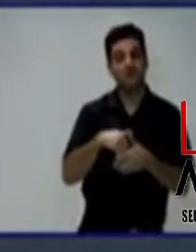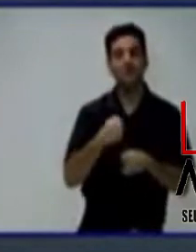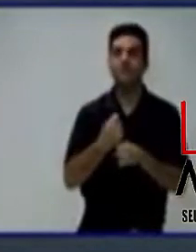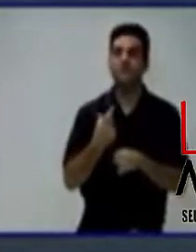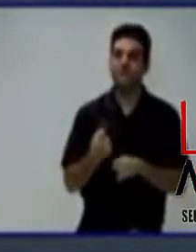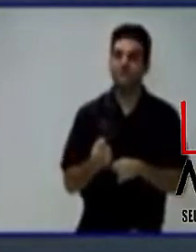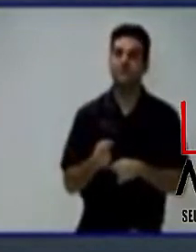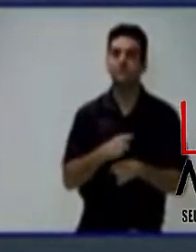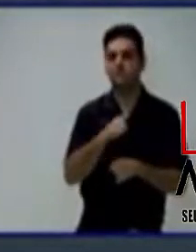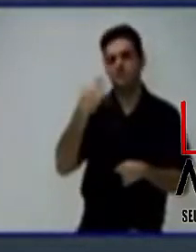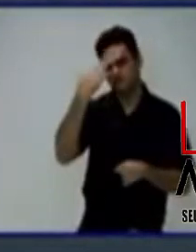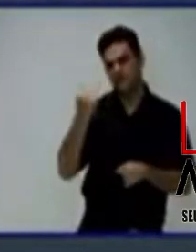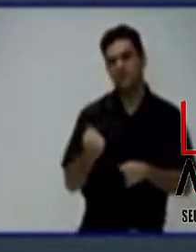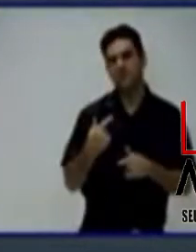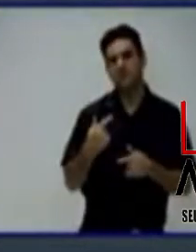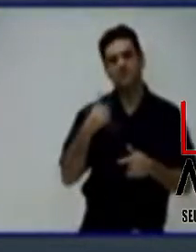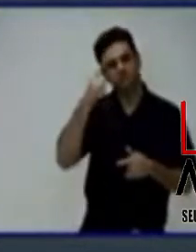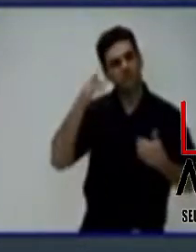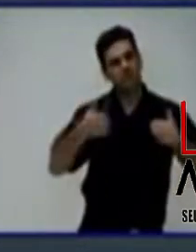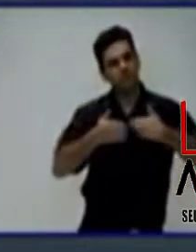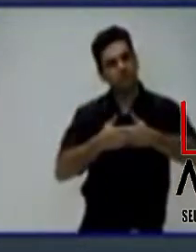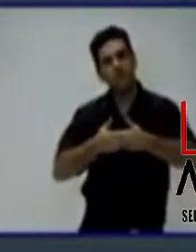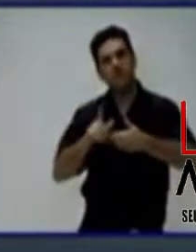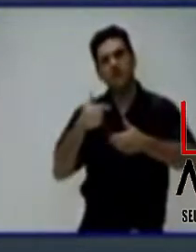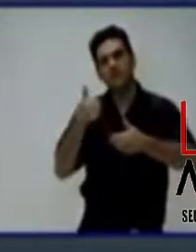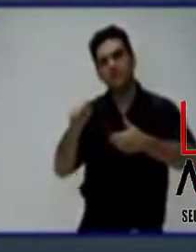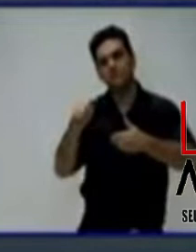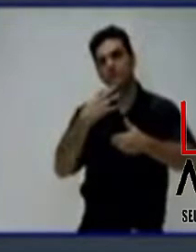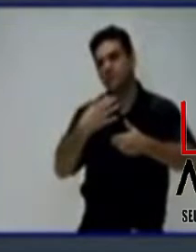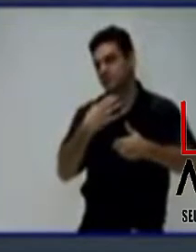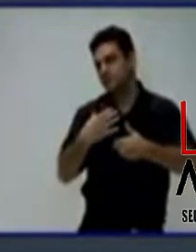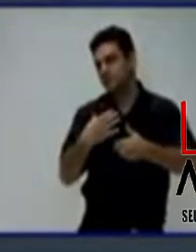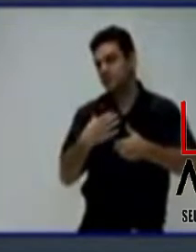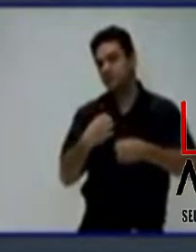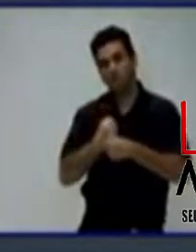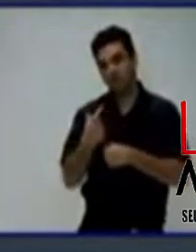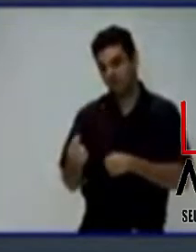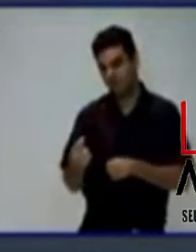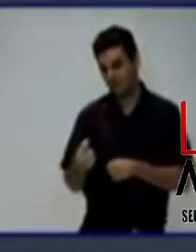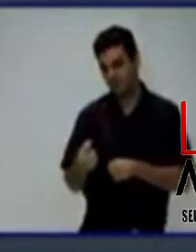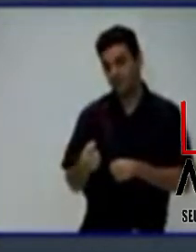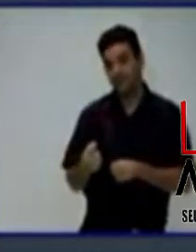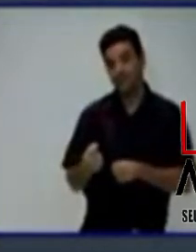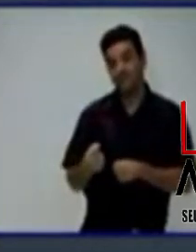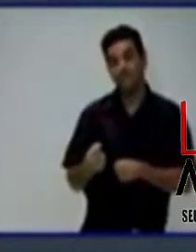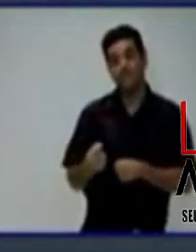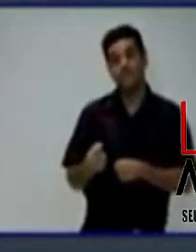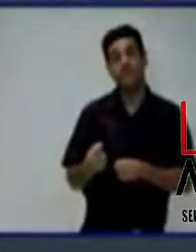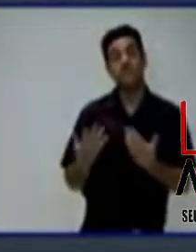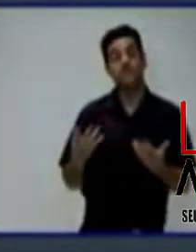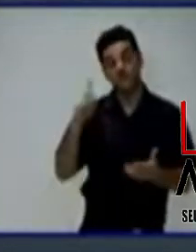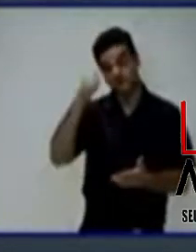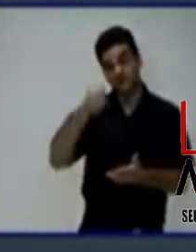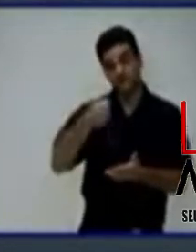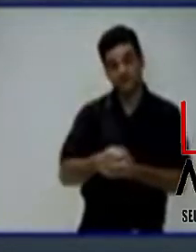2020, sabemos, a data final para a diplomação foi 18 de dezembro de 2020. A